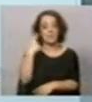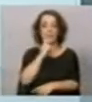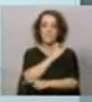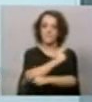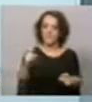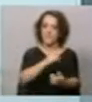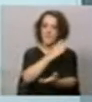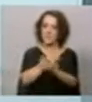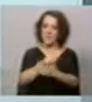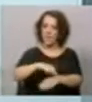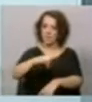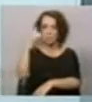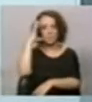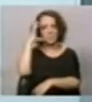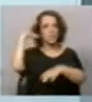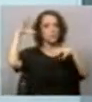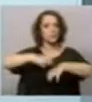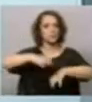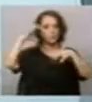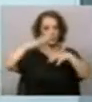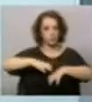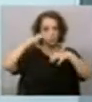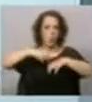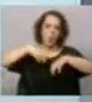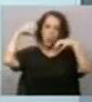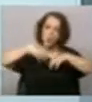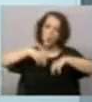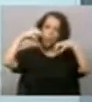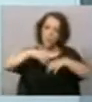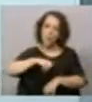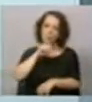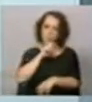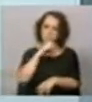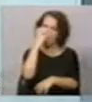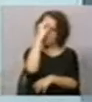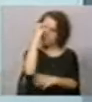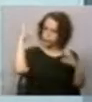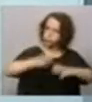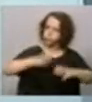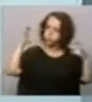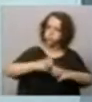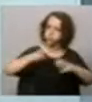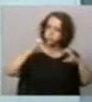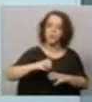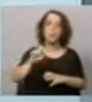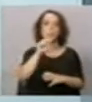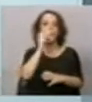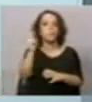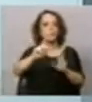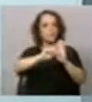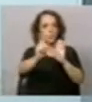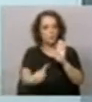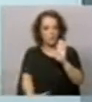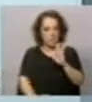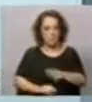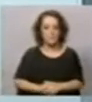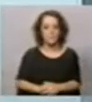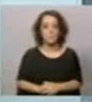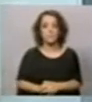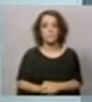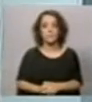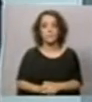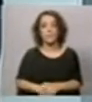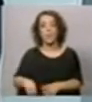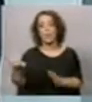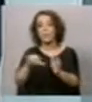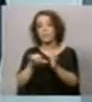8 horas. Temos uma situação com muitos aguaceiros, podem por vezes ser fortes e acompanhados de trovoadas. Quanto ao resto da situação,